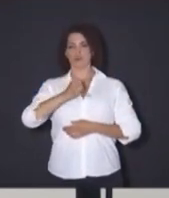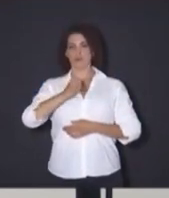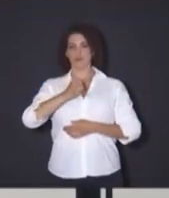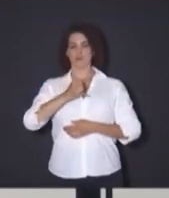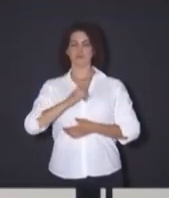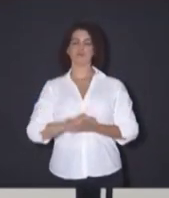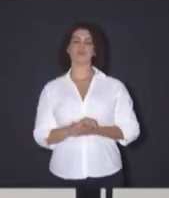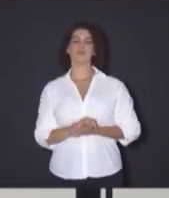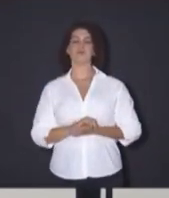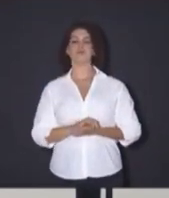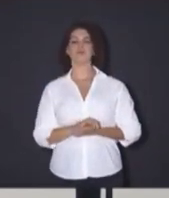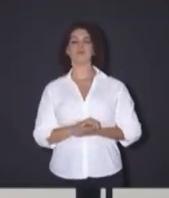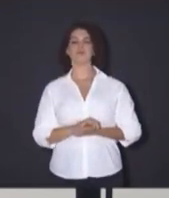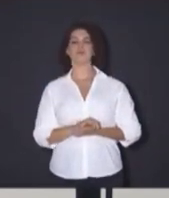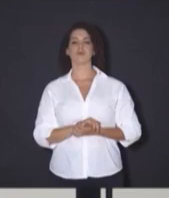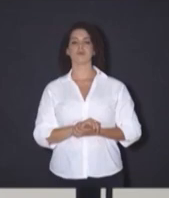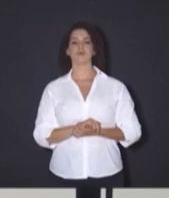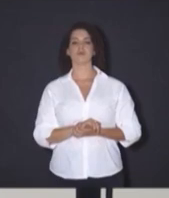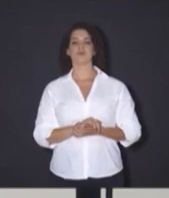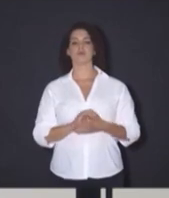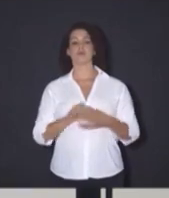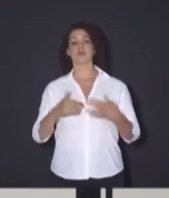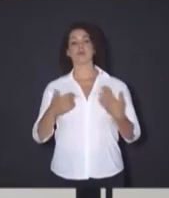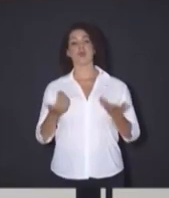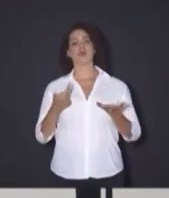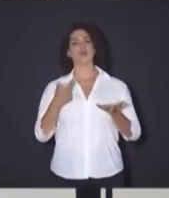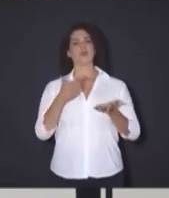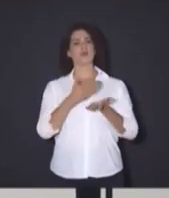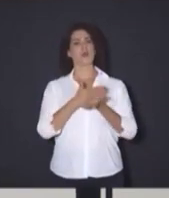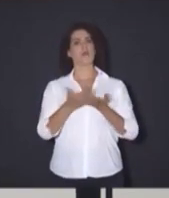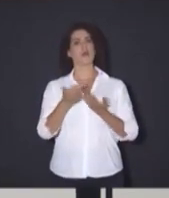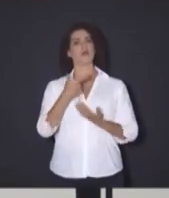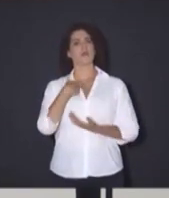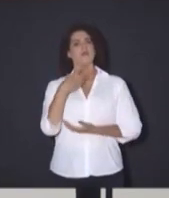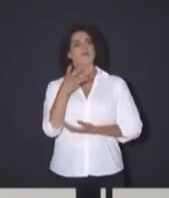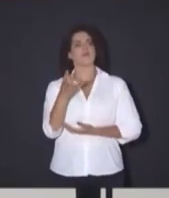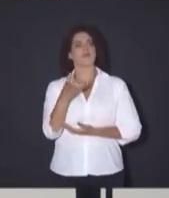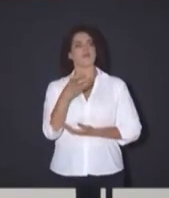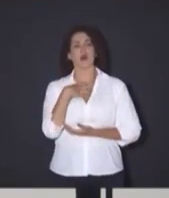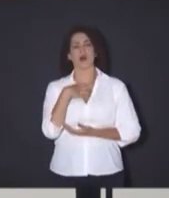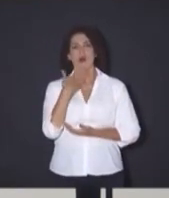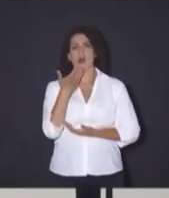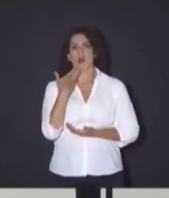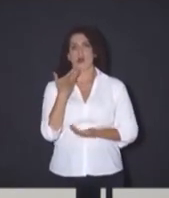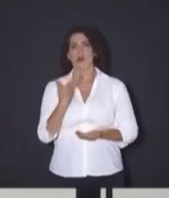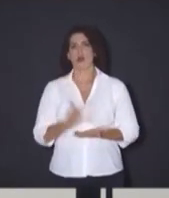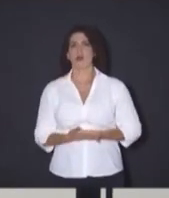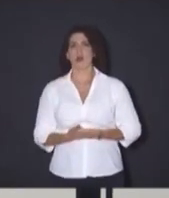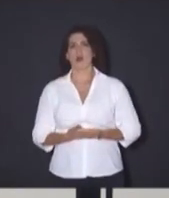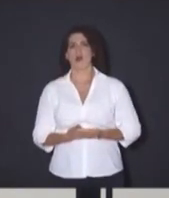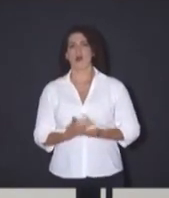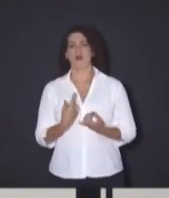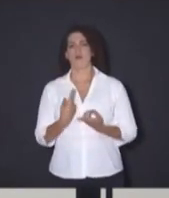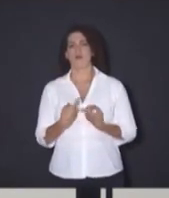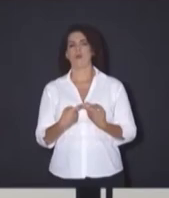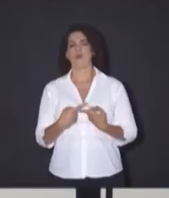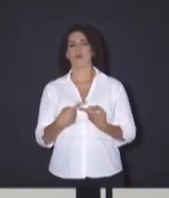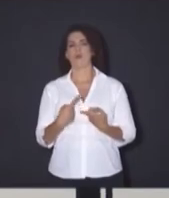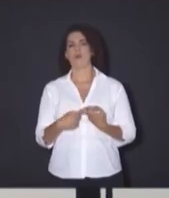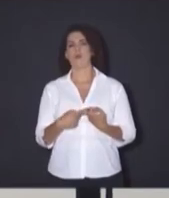E aí, eu, a princípio, eu fiquei chocada, porque eu